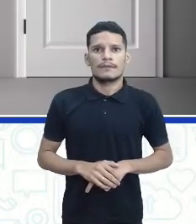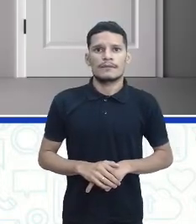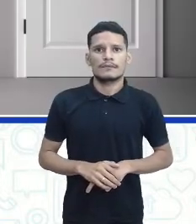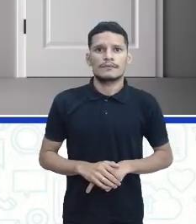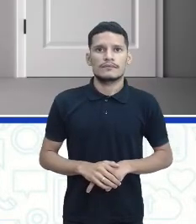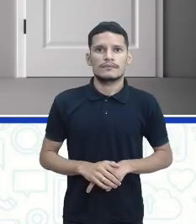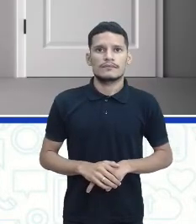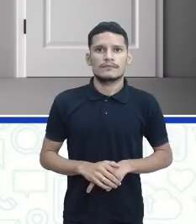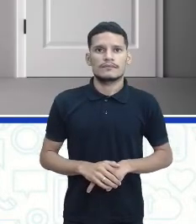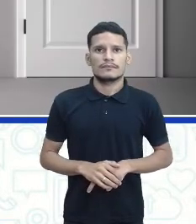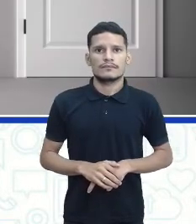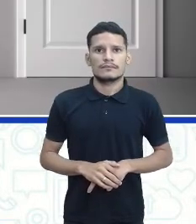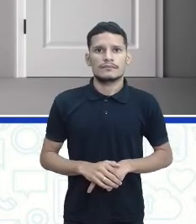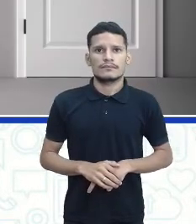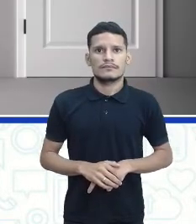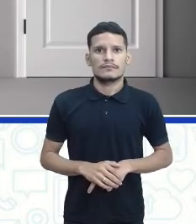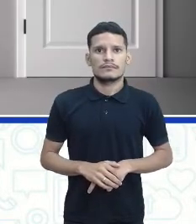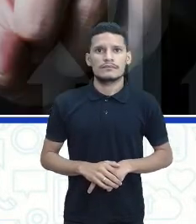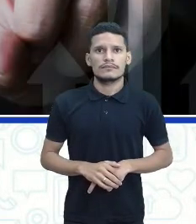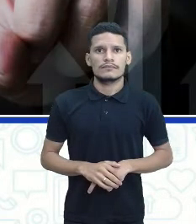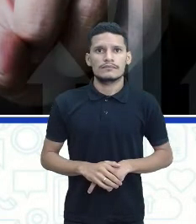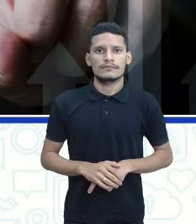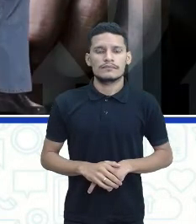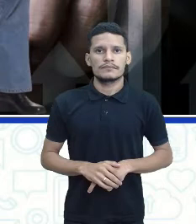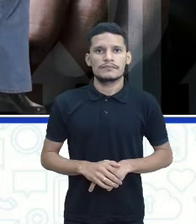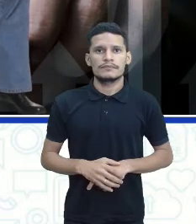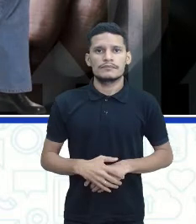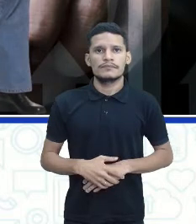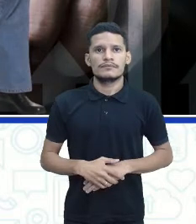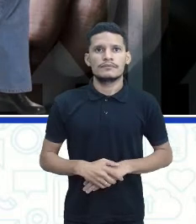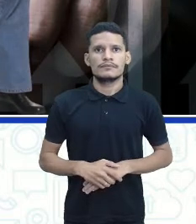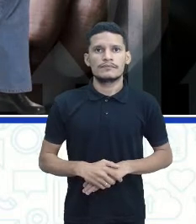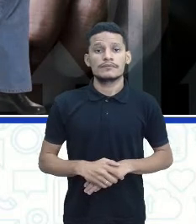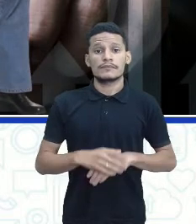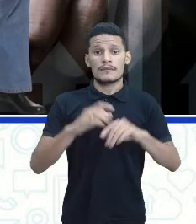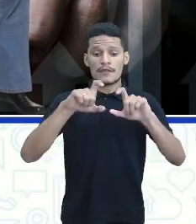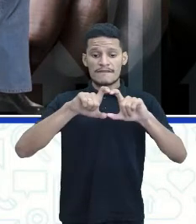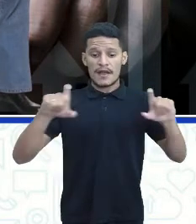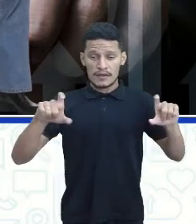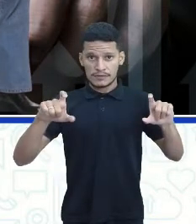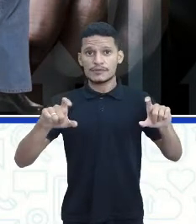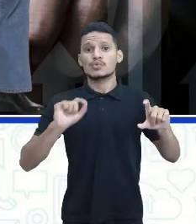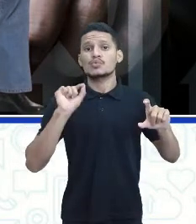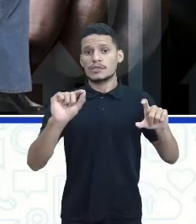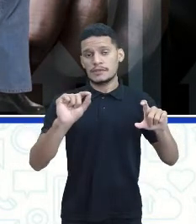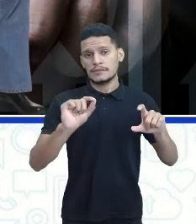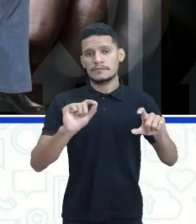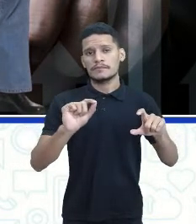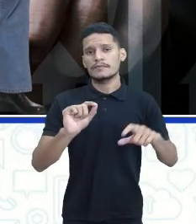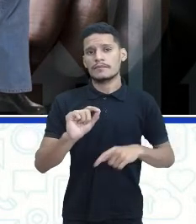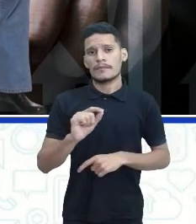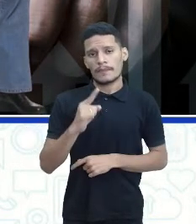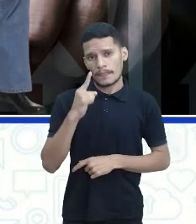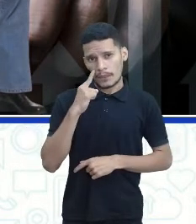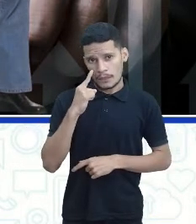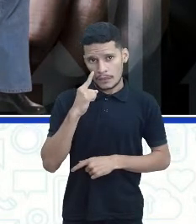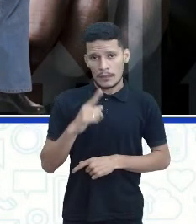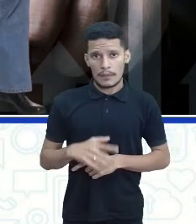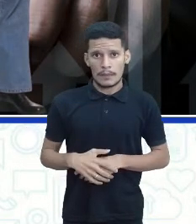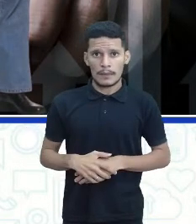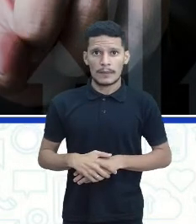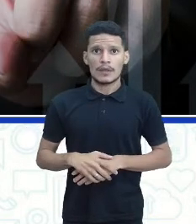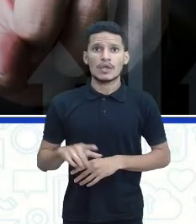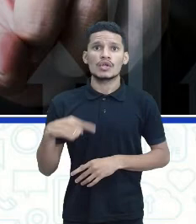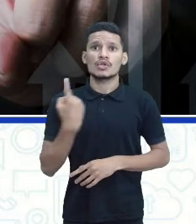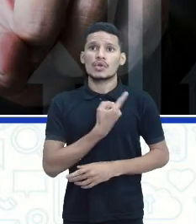Acho que o link aqui não... Peraí, deixa eu voltar. A frase em si é o seguinte. O que nós